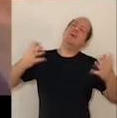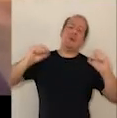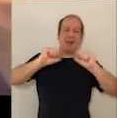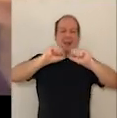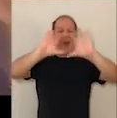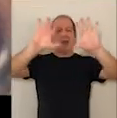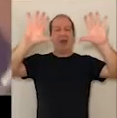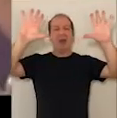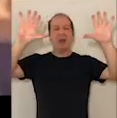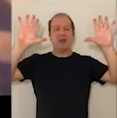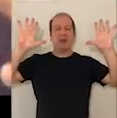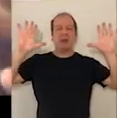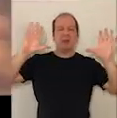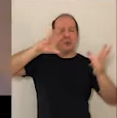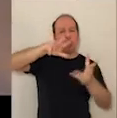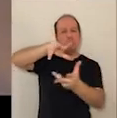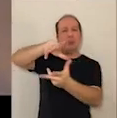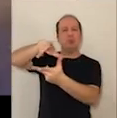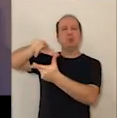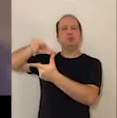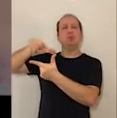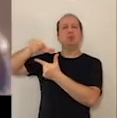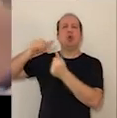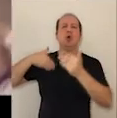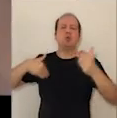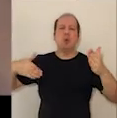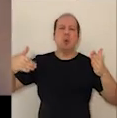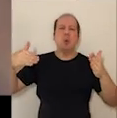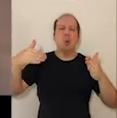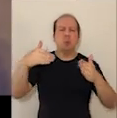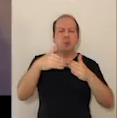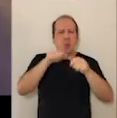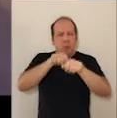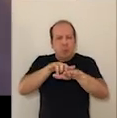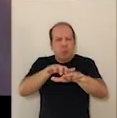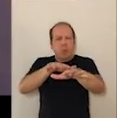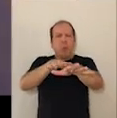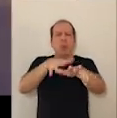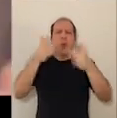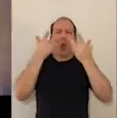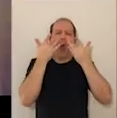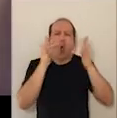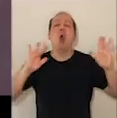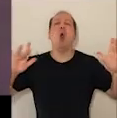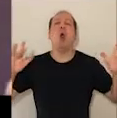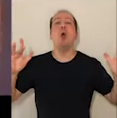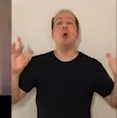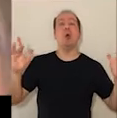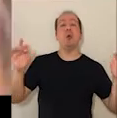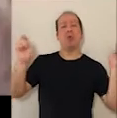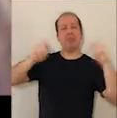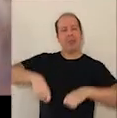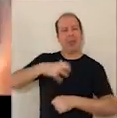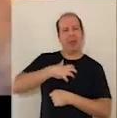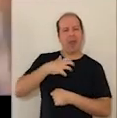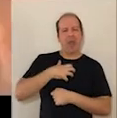meu rosto com teu ouro. E por todos os poros eu absorva, pois o ouro é um